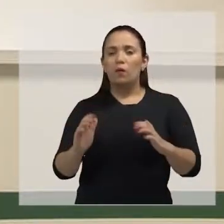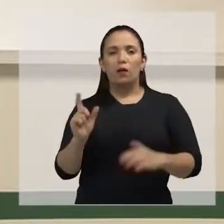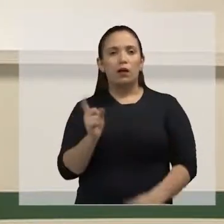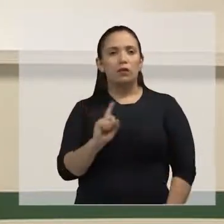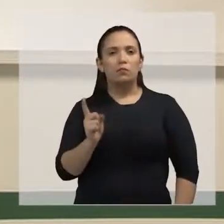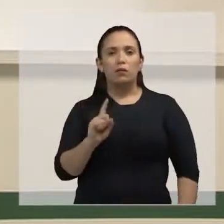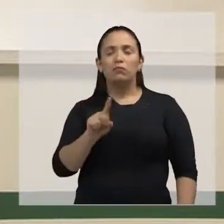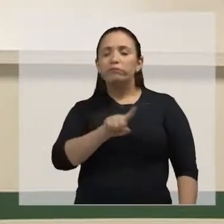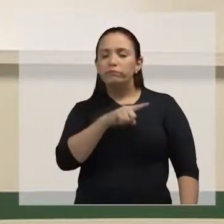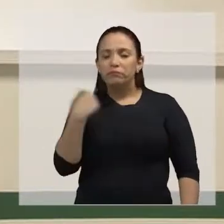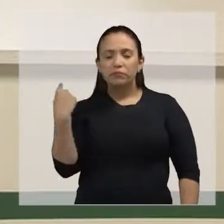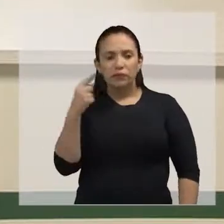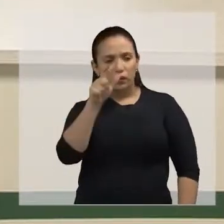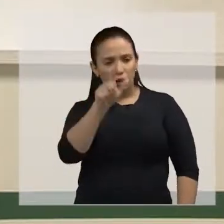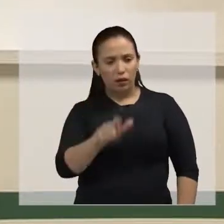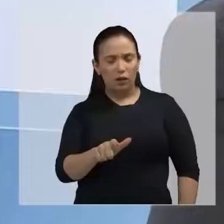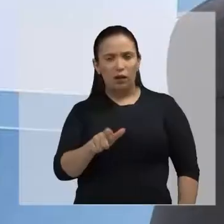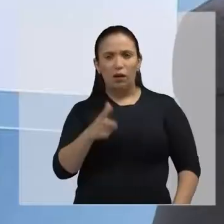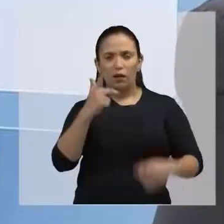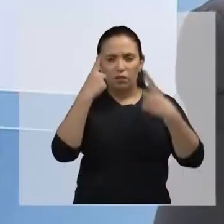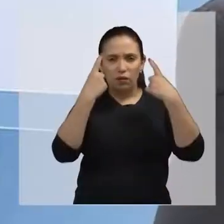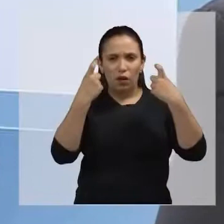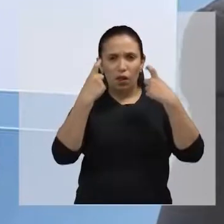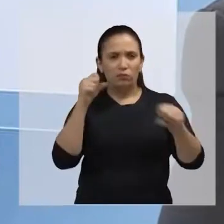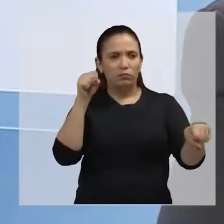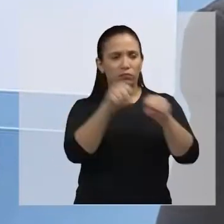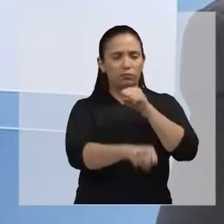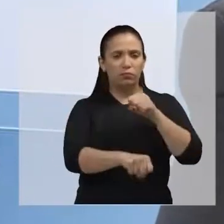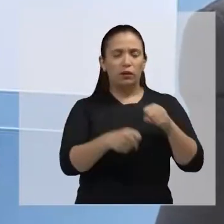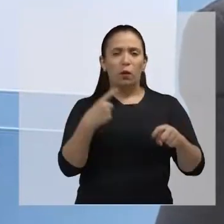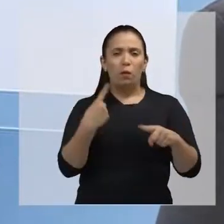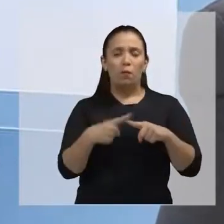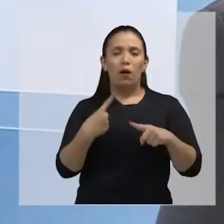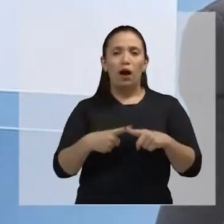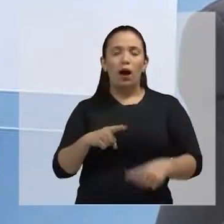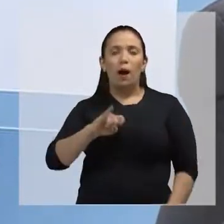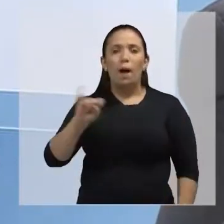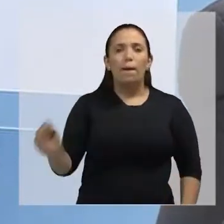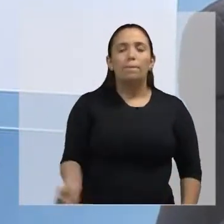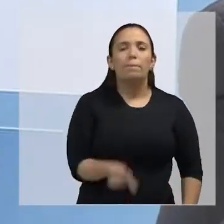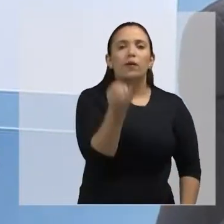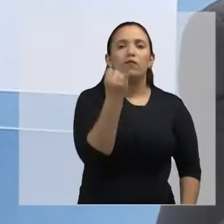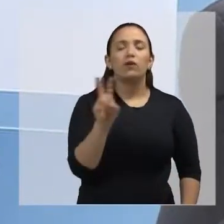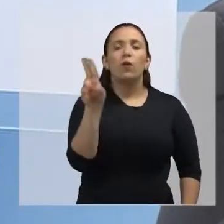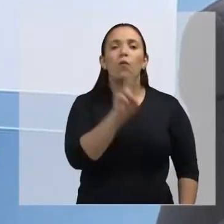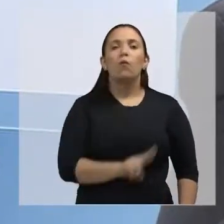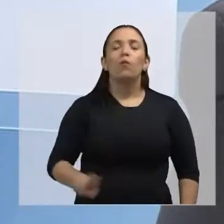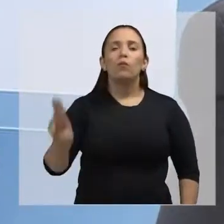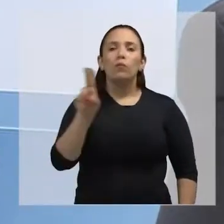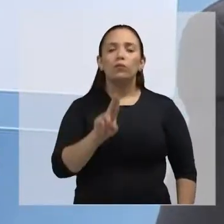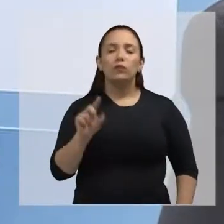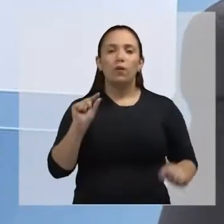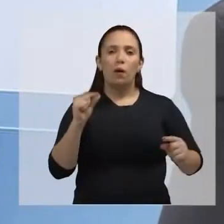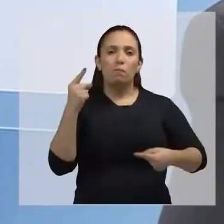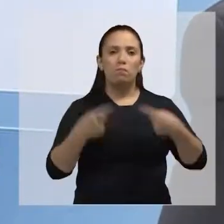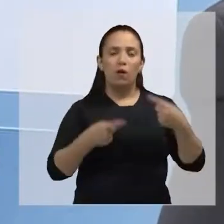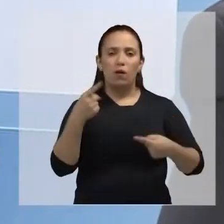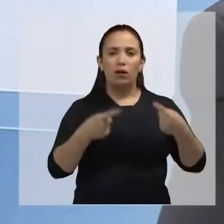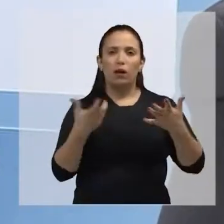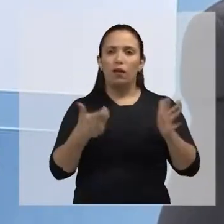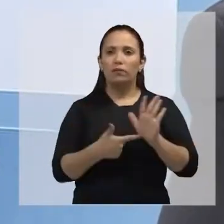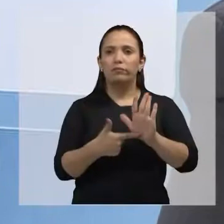a perda de um ser humano de uma forma violenta. Porque usaram de uma forma política muito